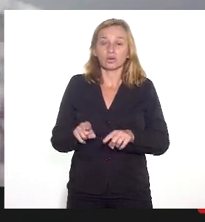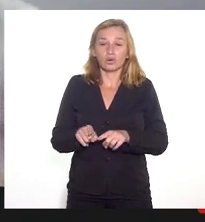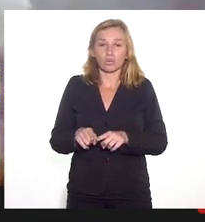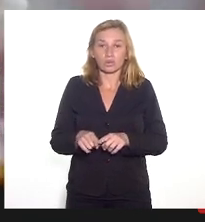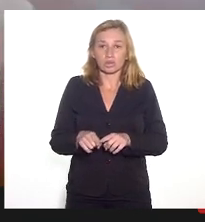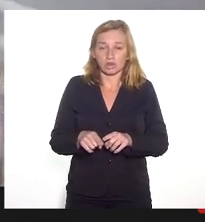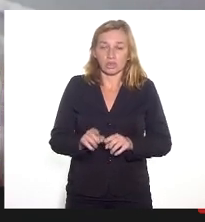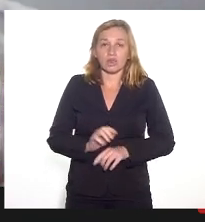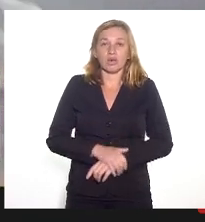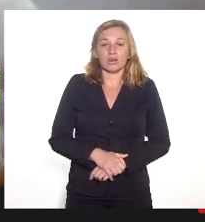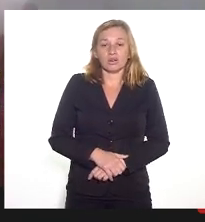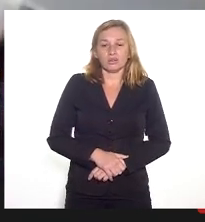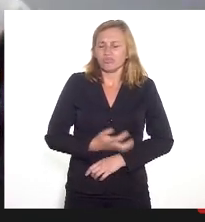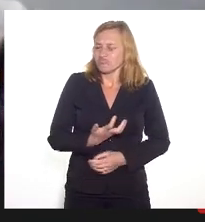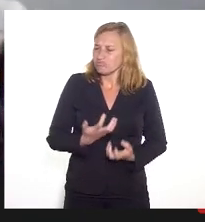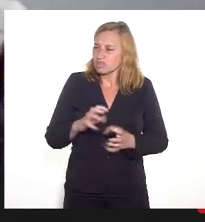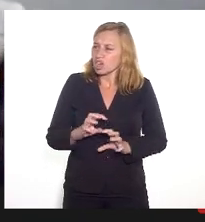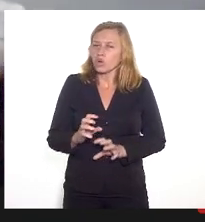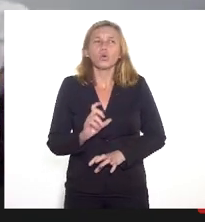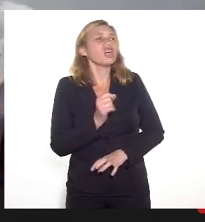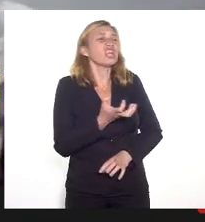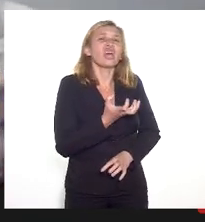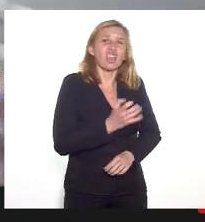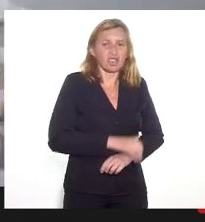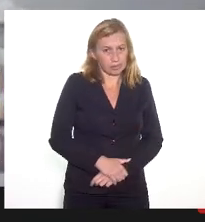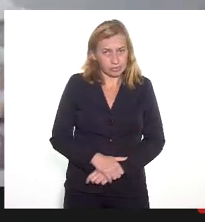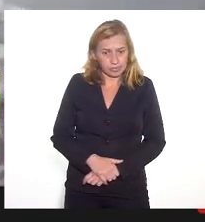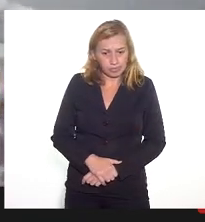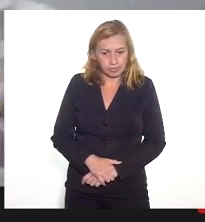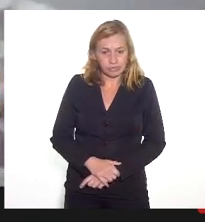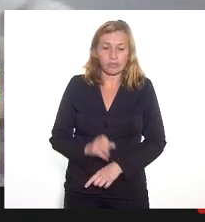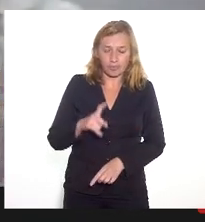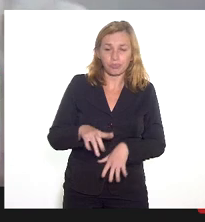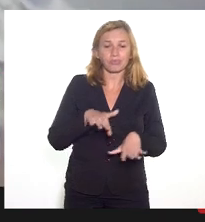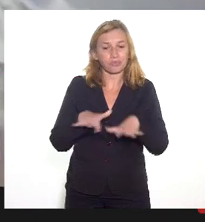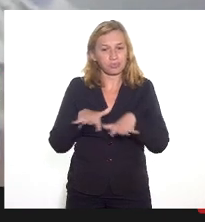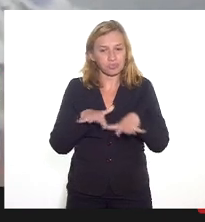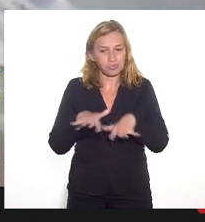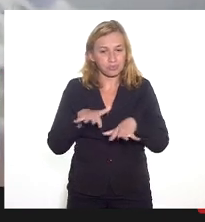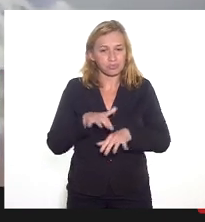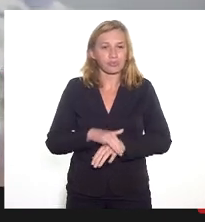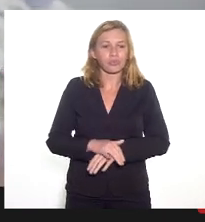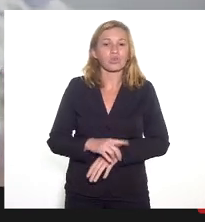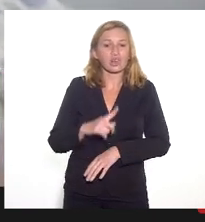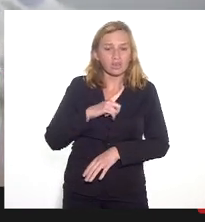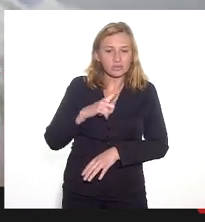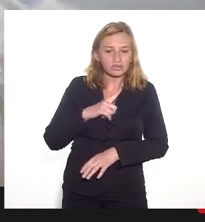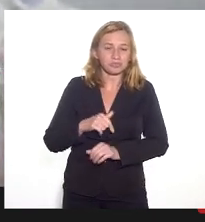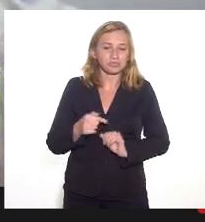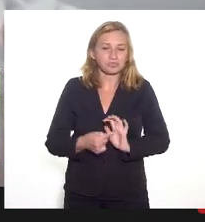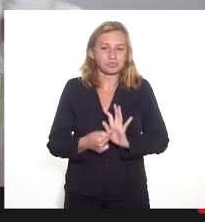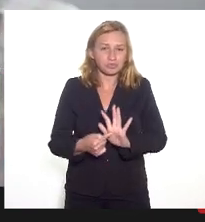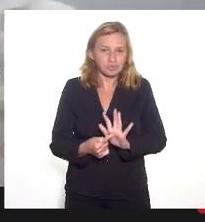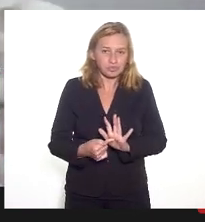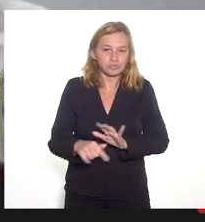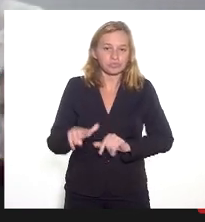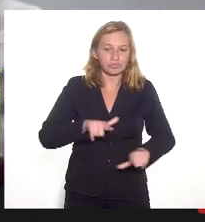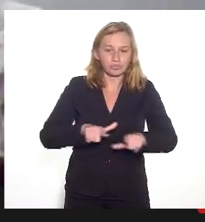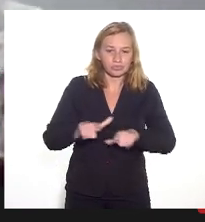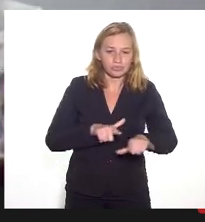contrapositivas. Né? Então, a gente não quer isso. O que a gente quer? Que é esse o movimento que tem norteado o trabalho